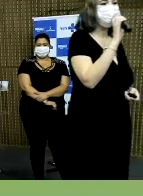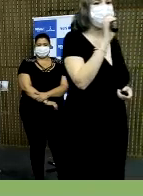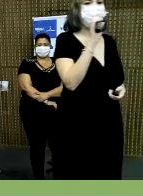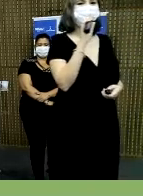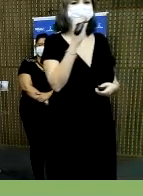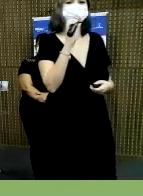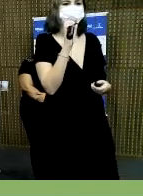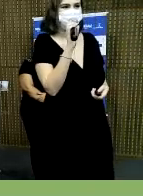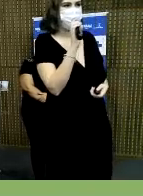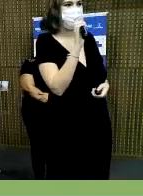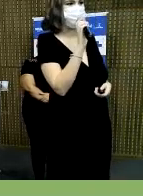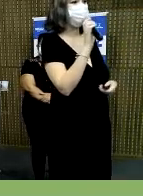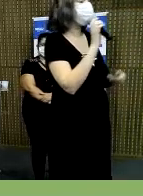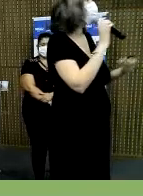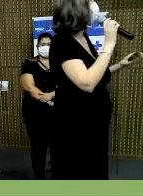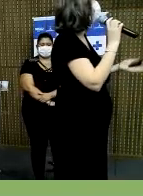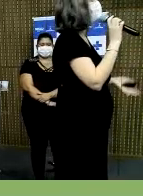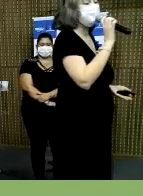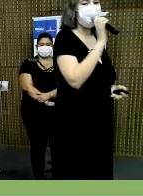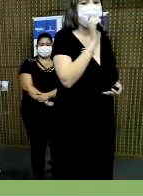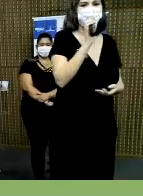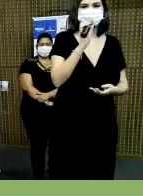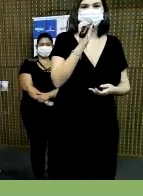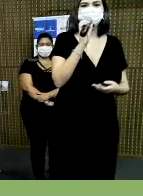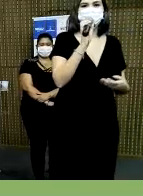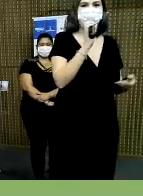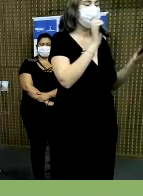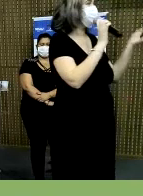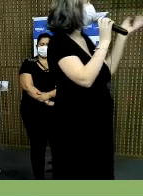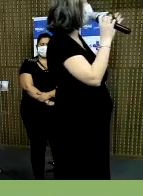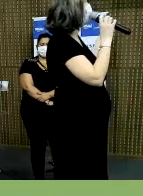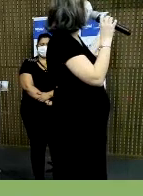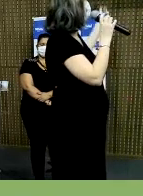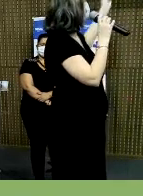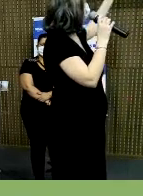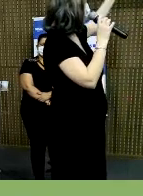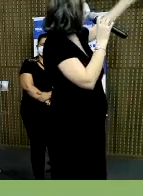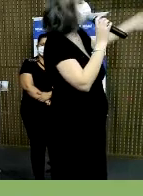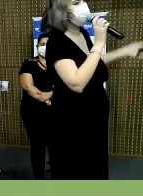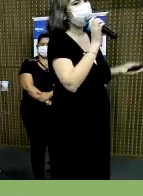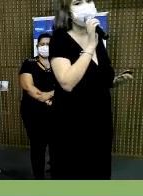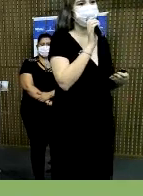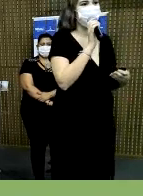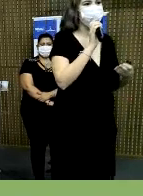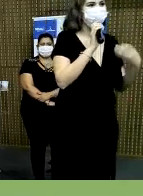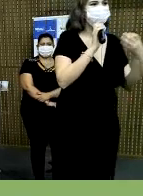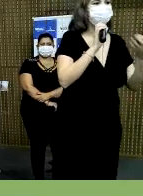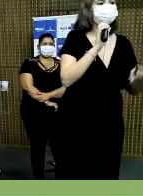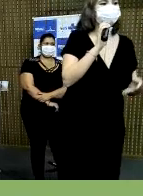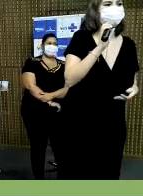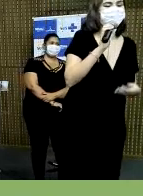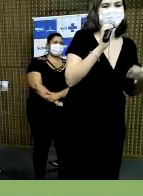A nossa coleta de citopatológico foi um número alto, então, isso a gente vai se dar o quê? Essa